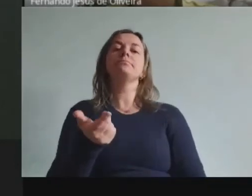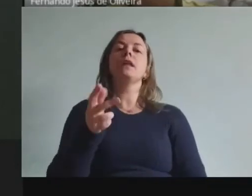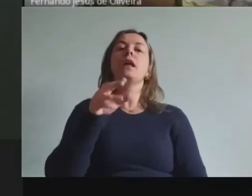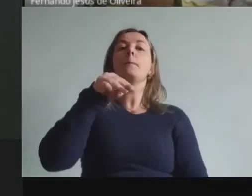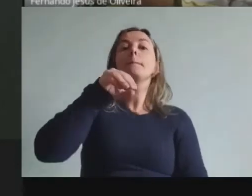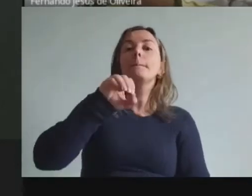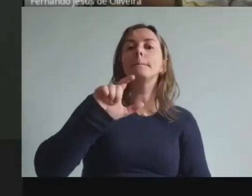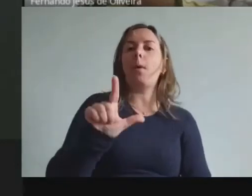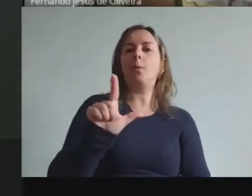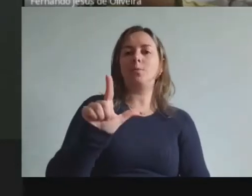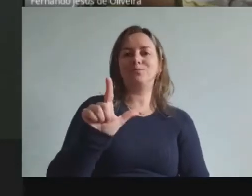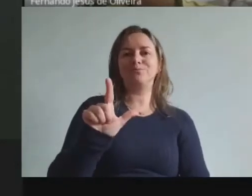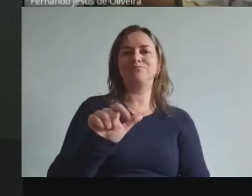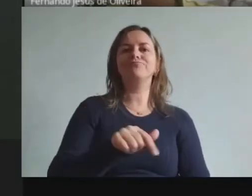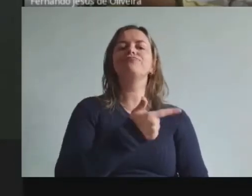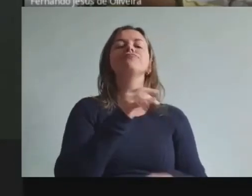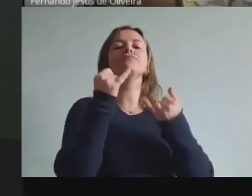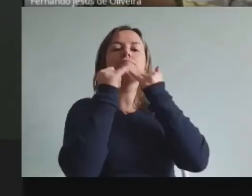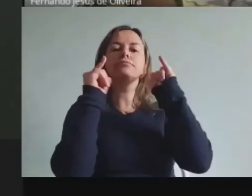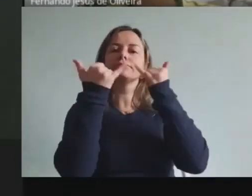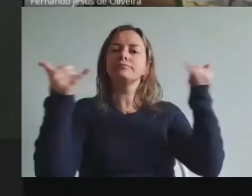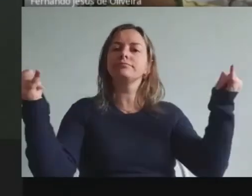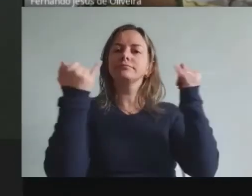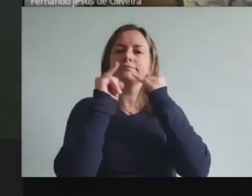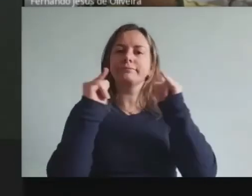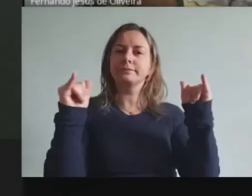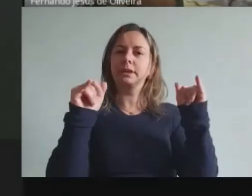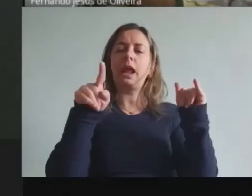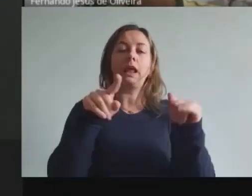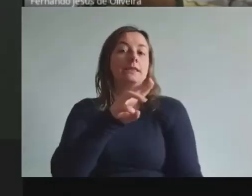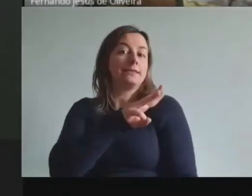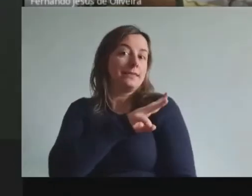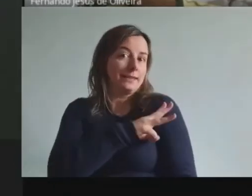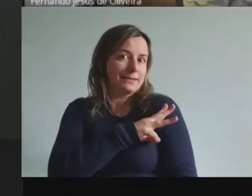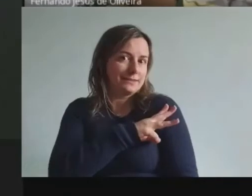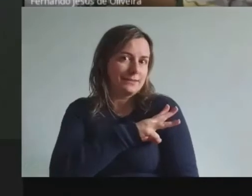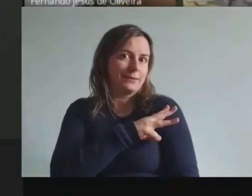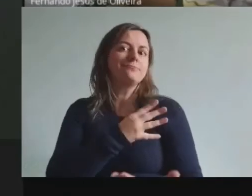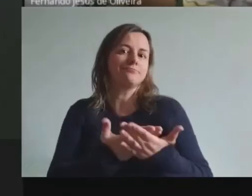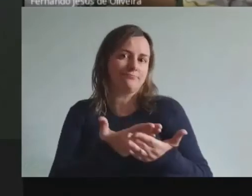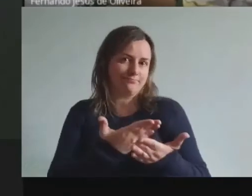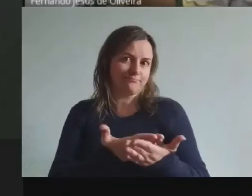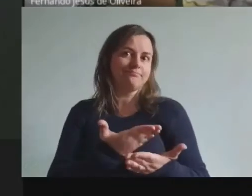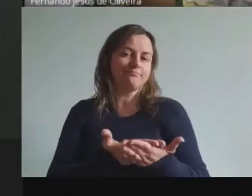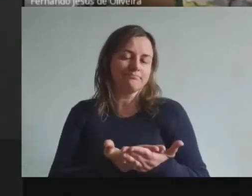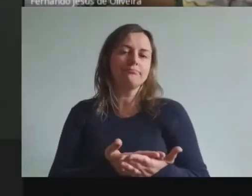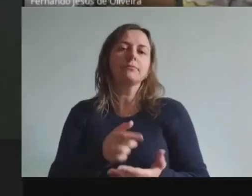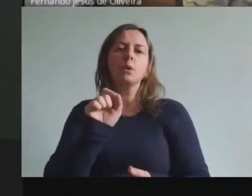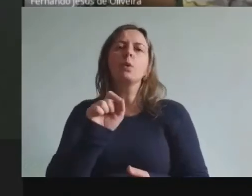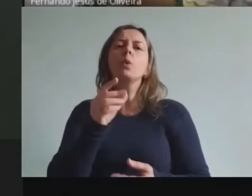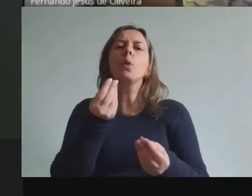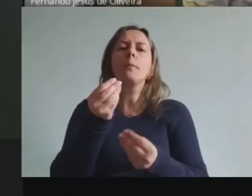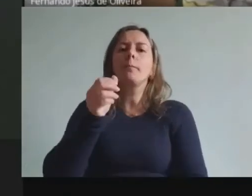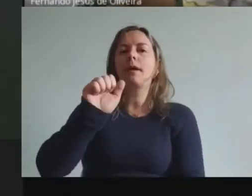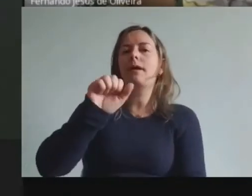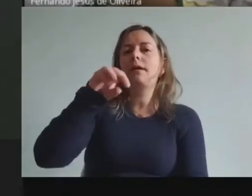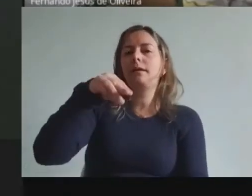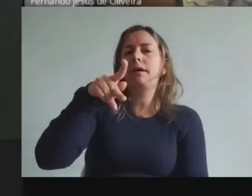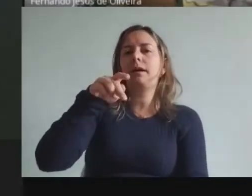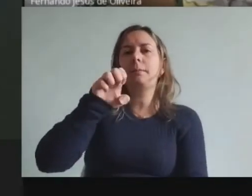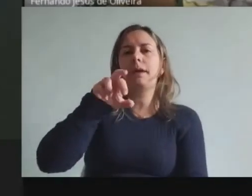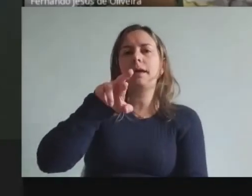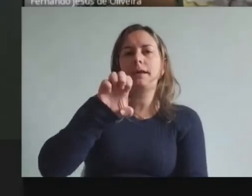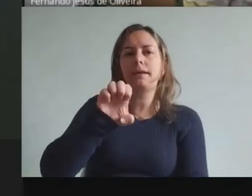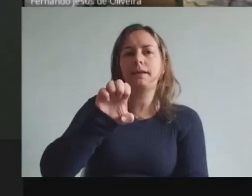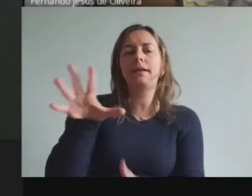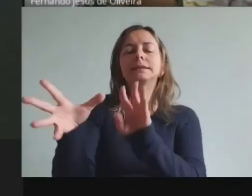tá? Corrente elétrica, isso já é assunto para o terceiro ano, né? A gente mede em ampere, e